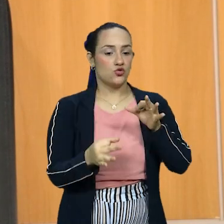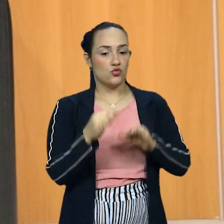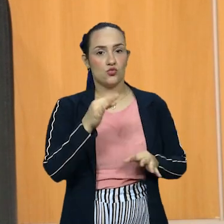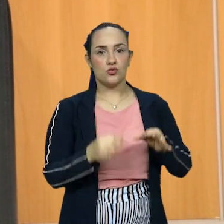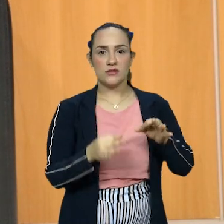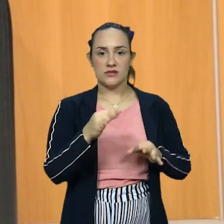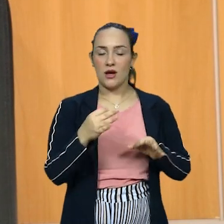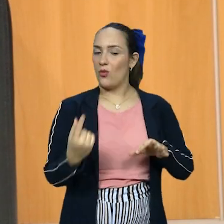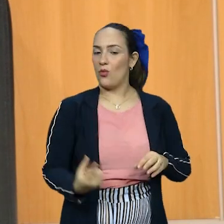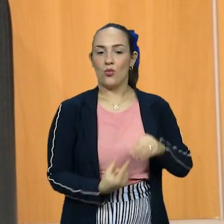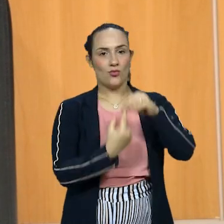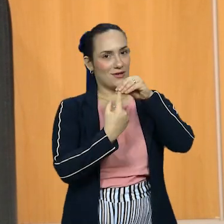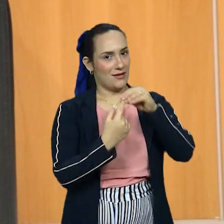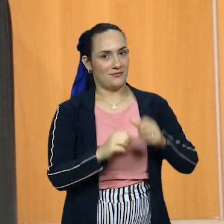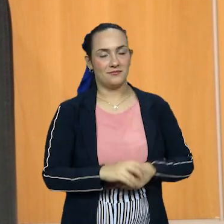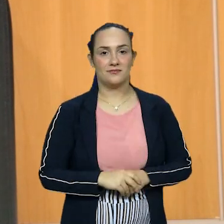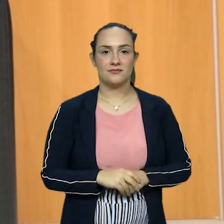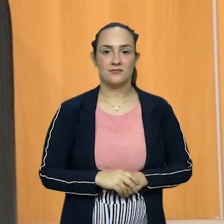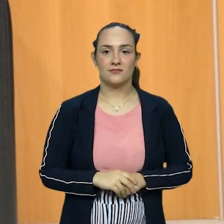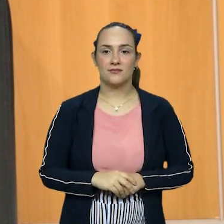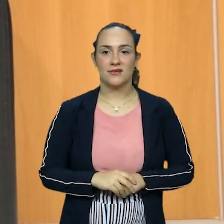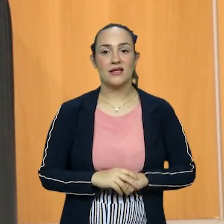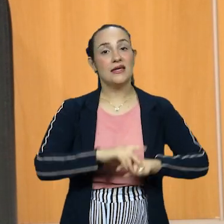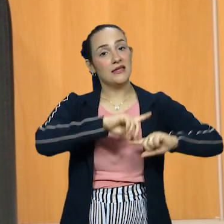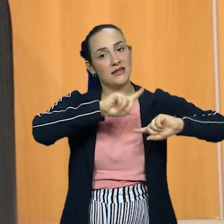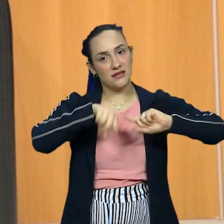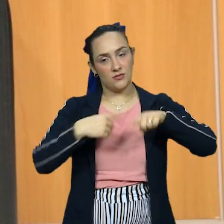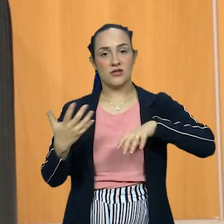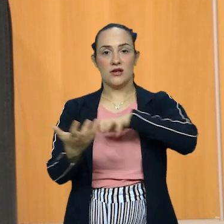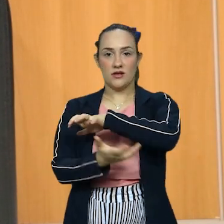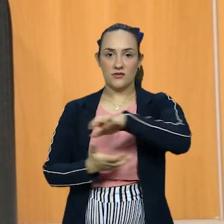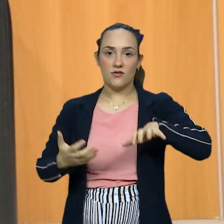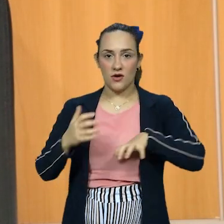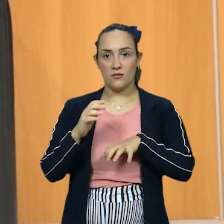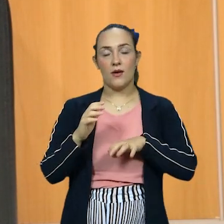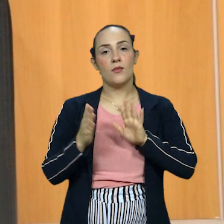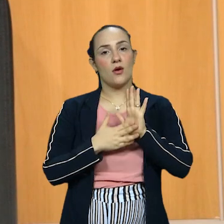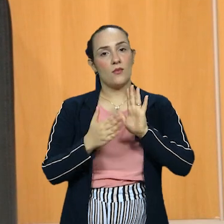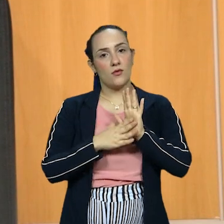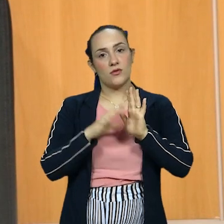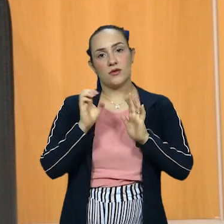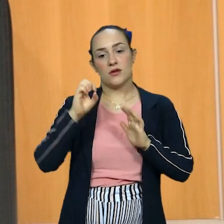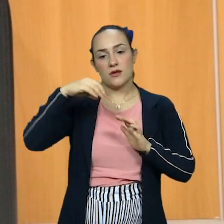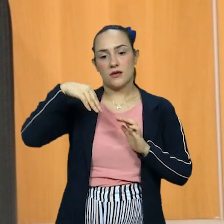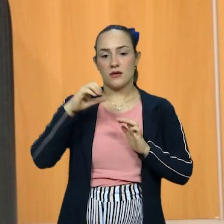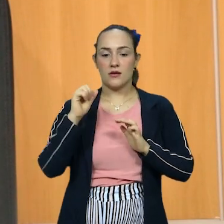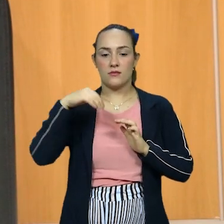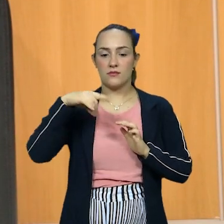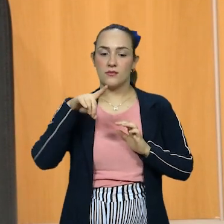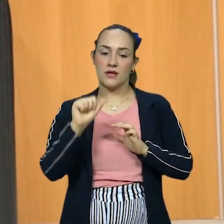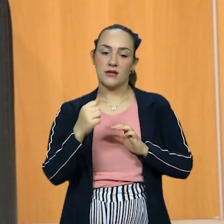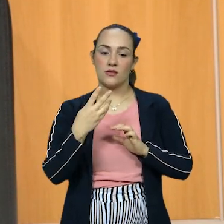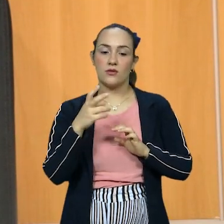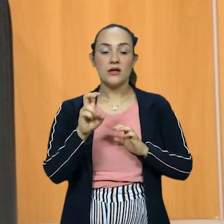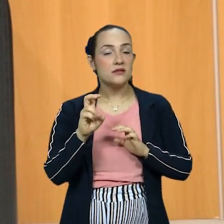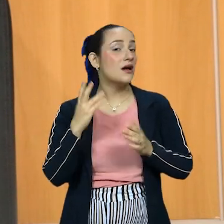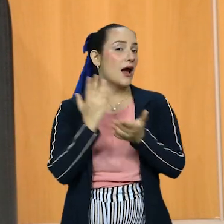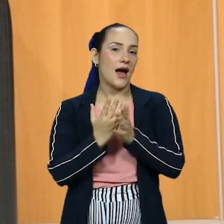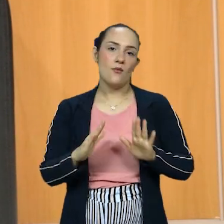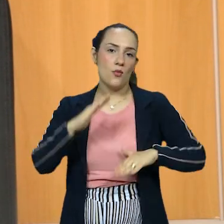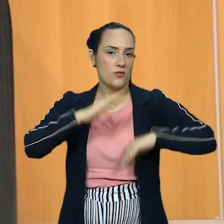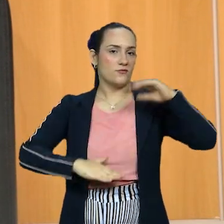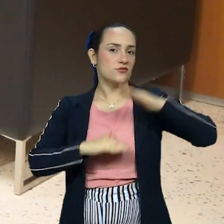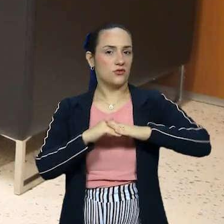auditora militar, a primeira e única. Porque depois que a reforma da emenda 45, também acabou a figura do